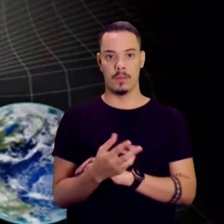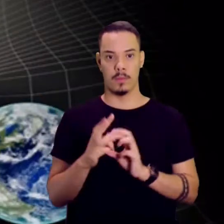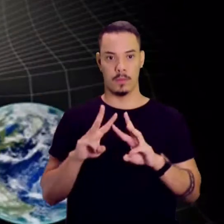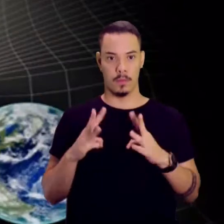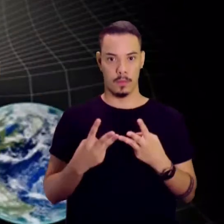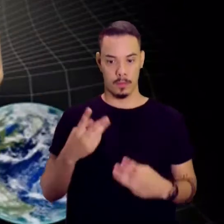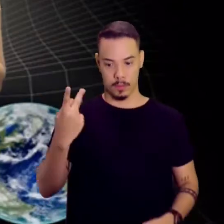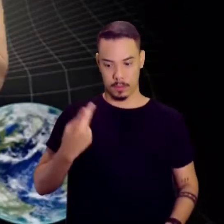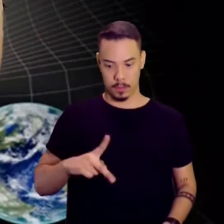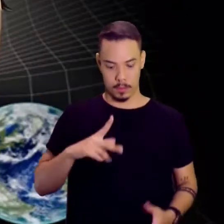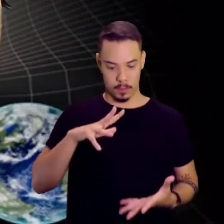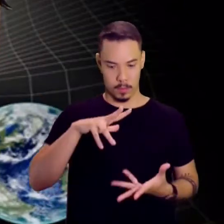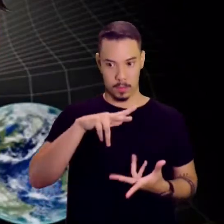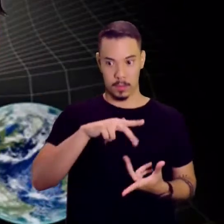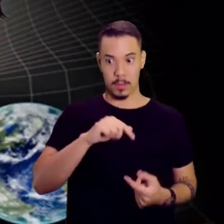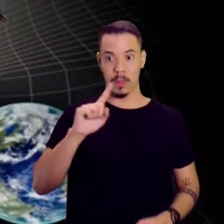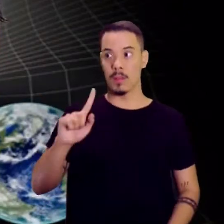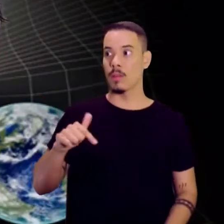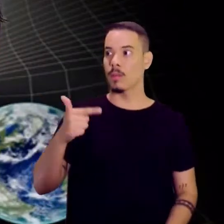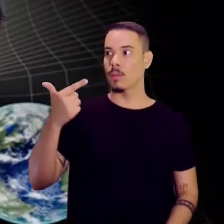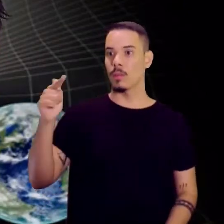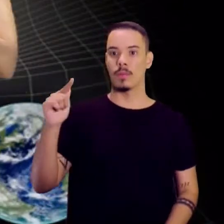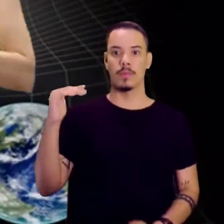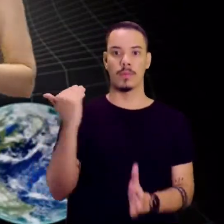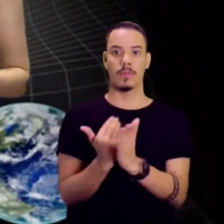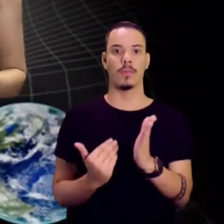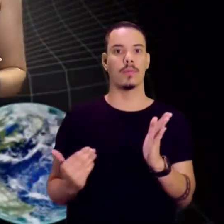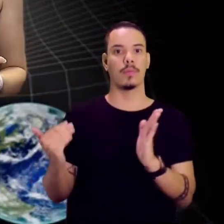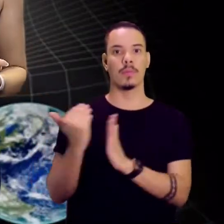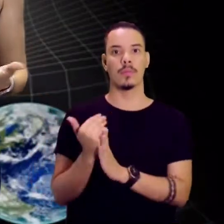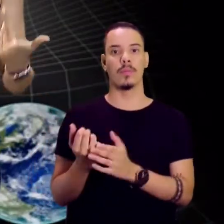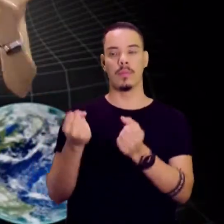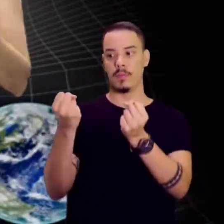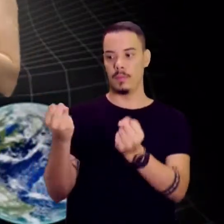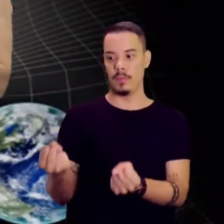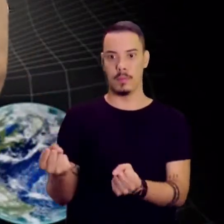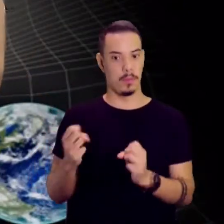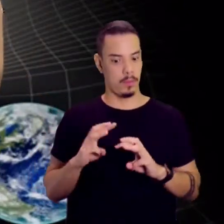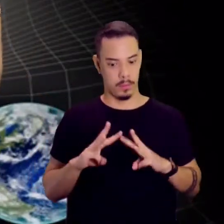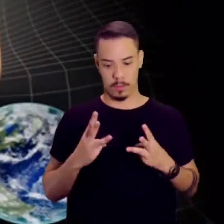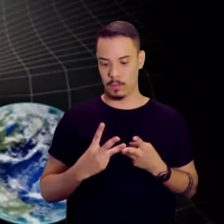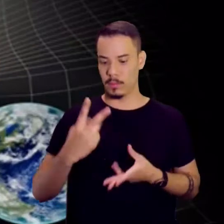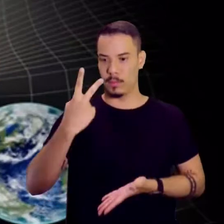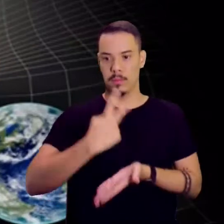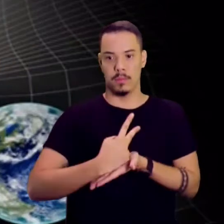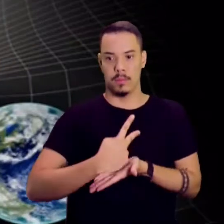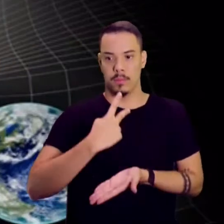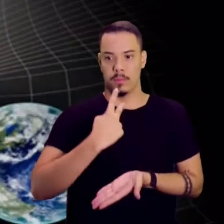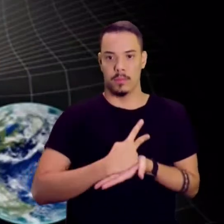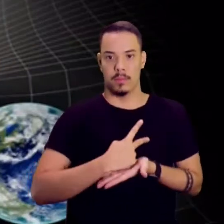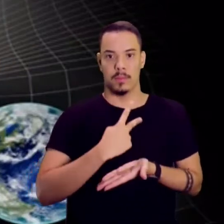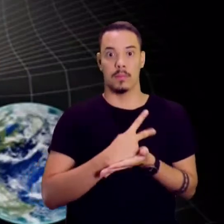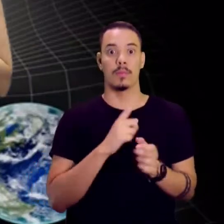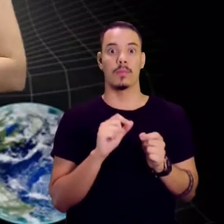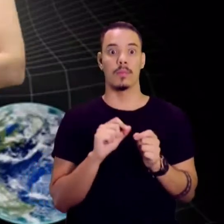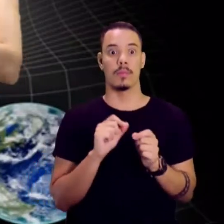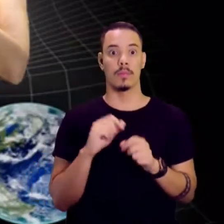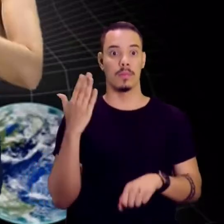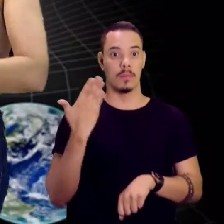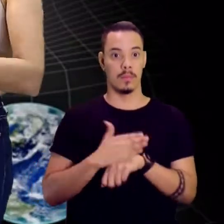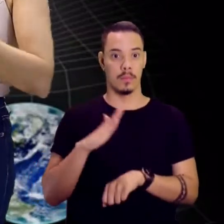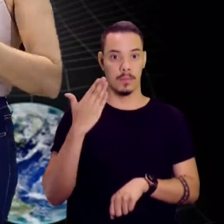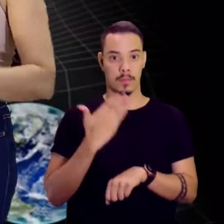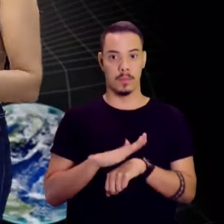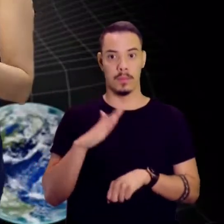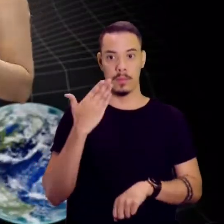dele aqui na Terra. Né? Aí vai para lá, aumenta o peso. A massa corporal continua, ele aumenta o peso, aí ele vai fazer um treino para quando ele voltar... Aí os músculos